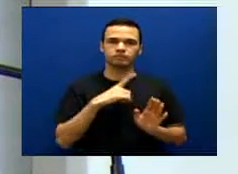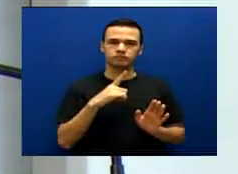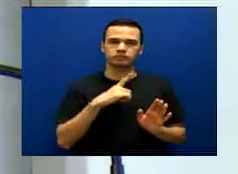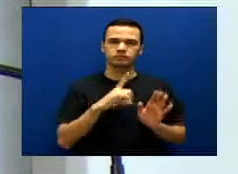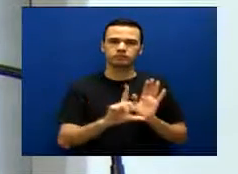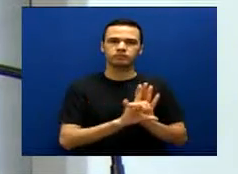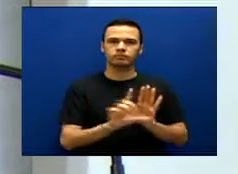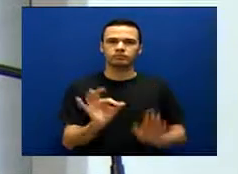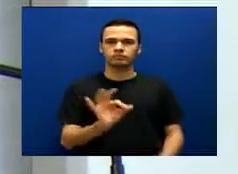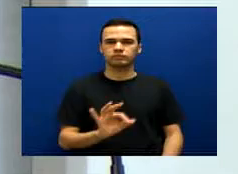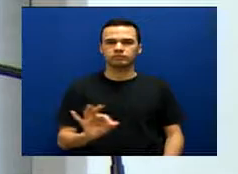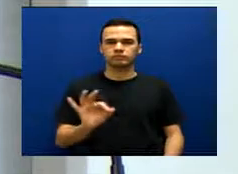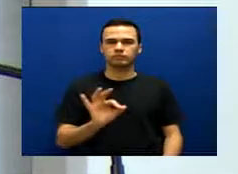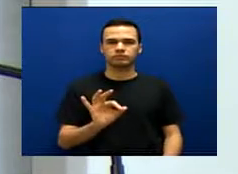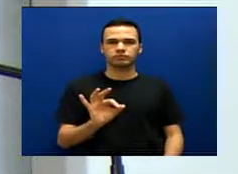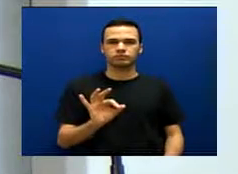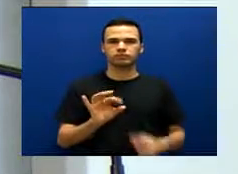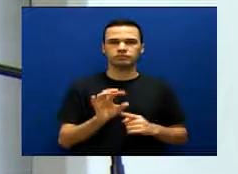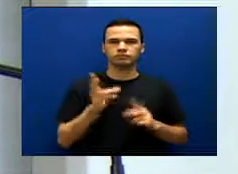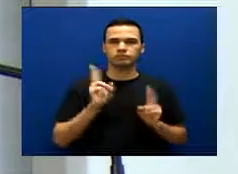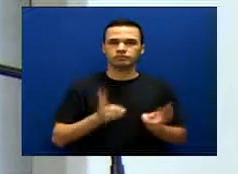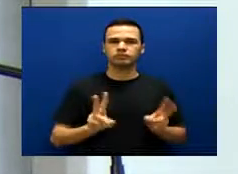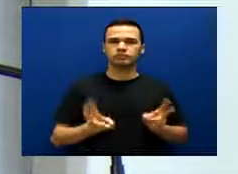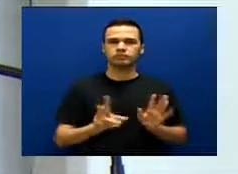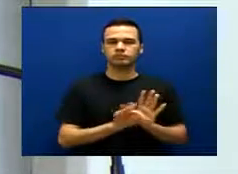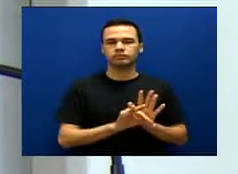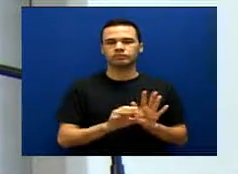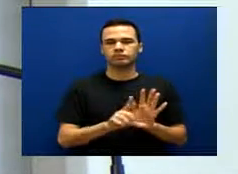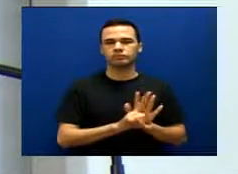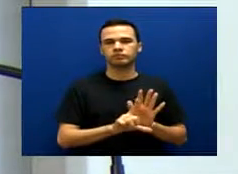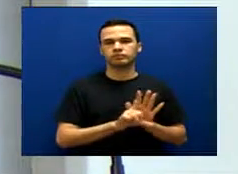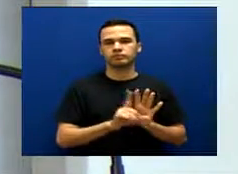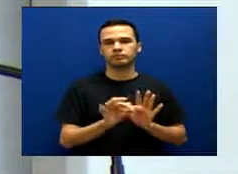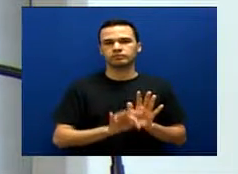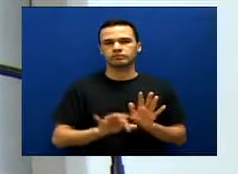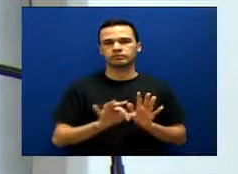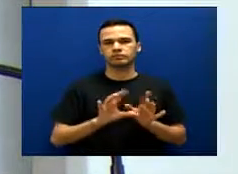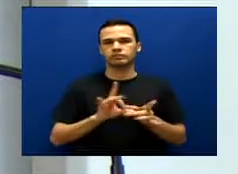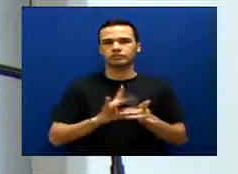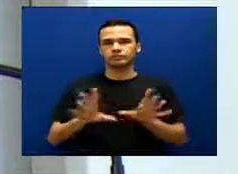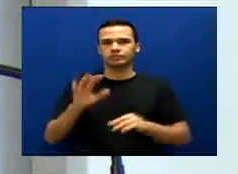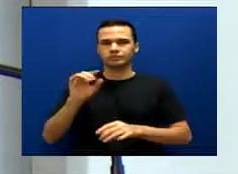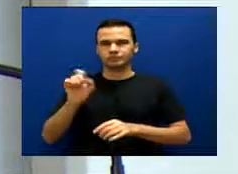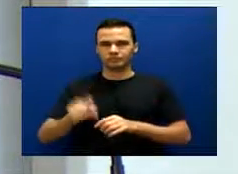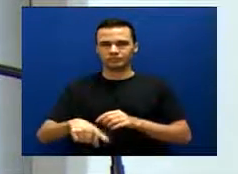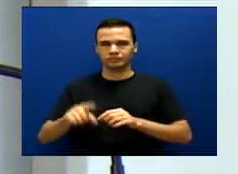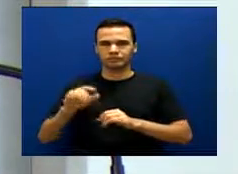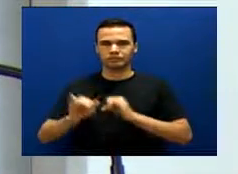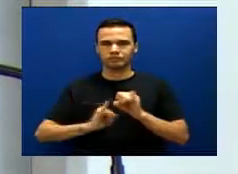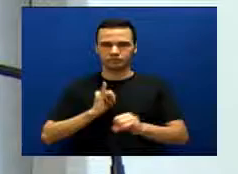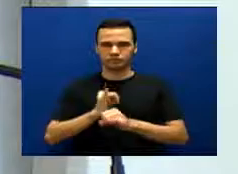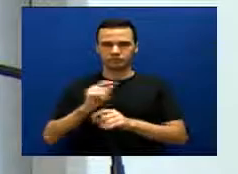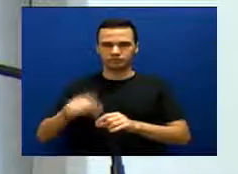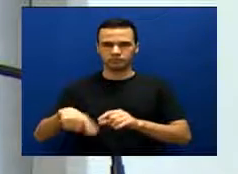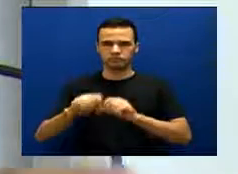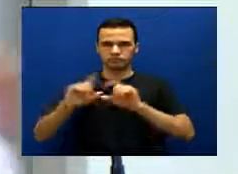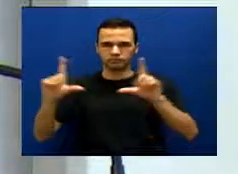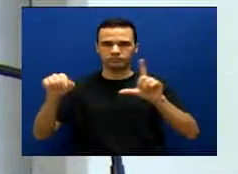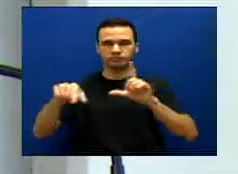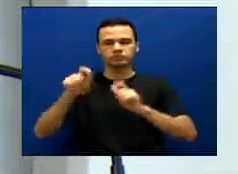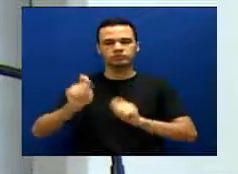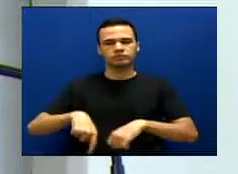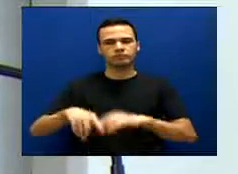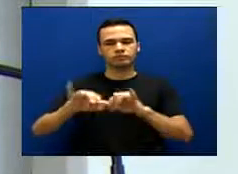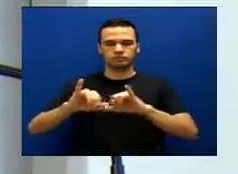lei federal, né, da Constituição, onde garante ao portal de transparência a divulgação. Então, o que eu